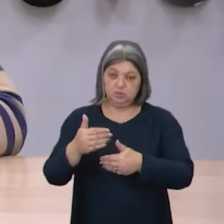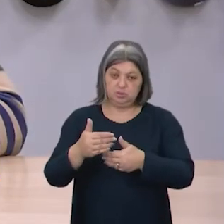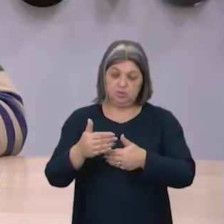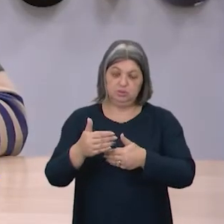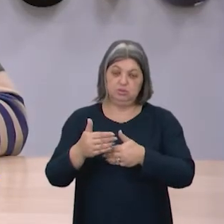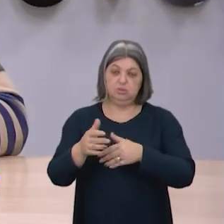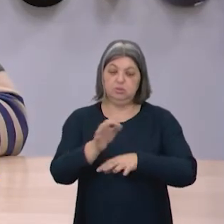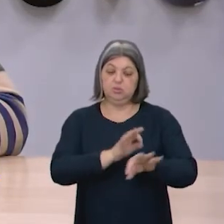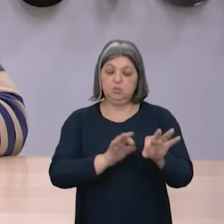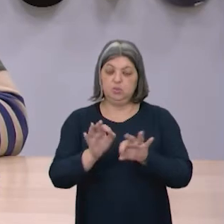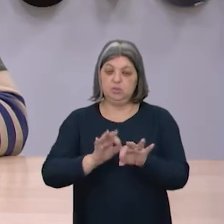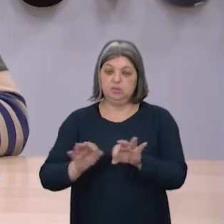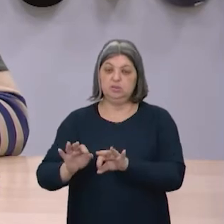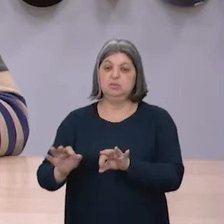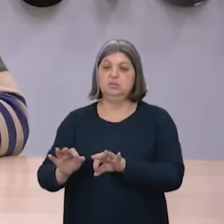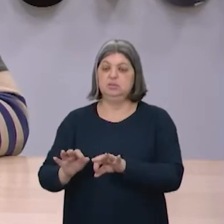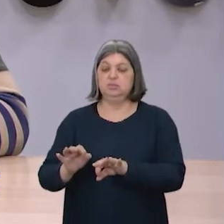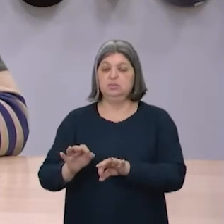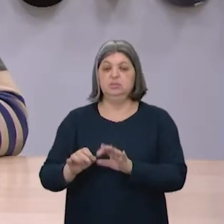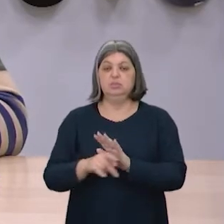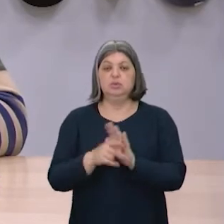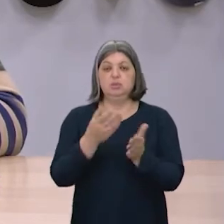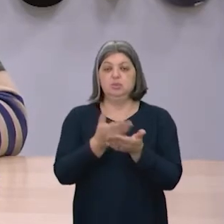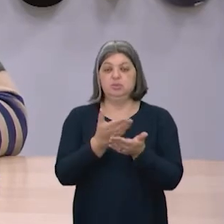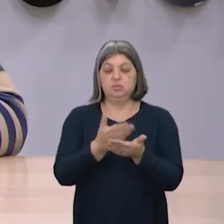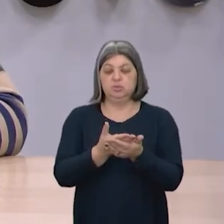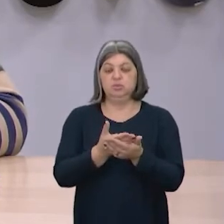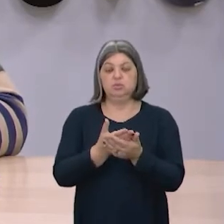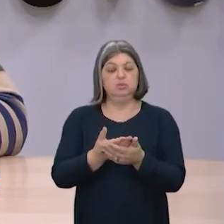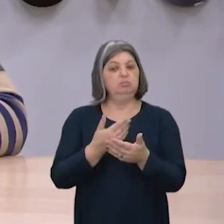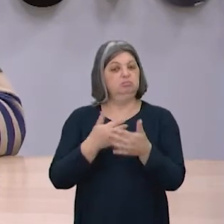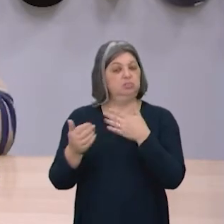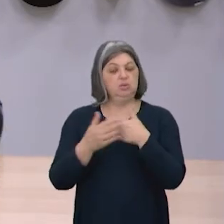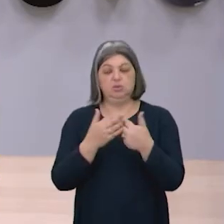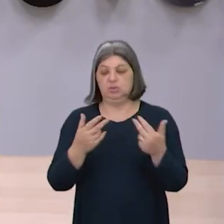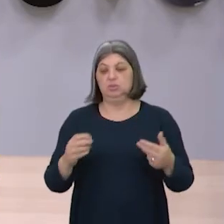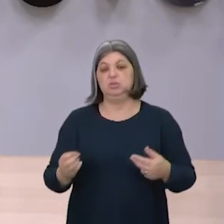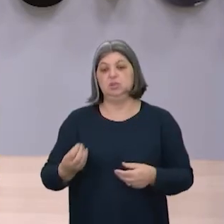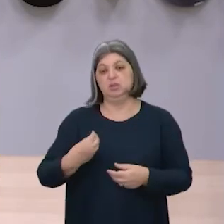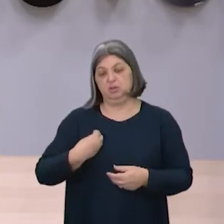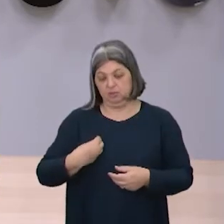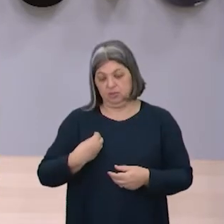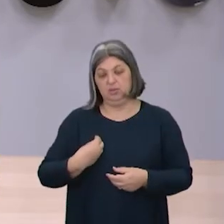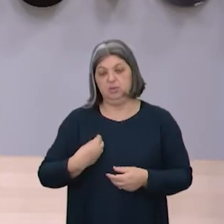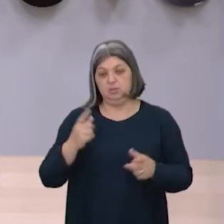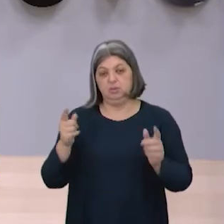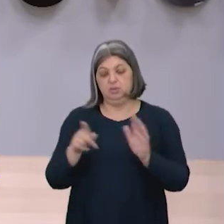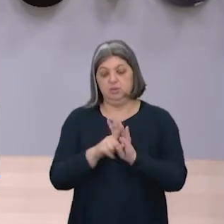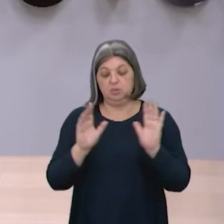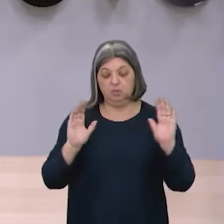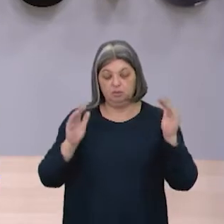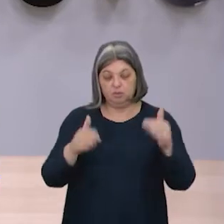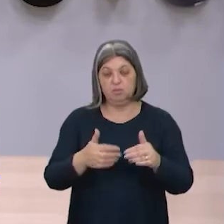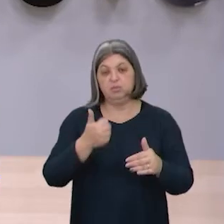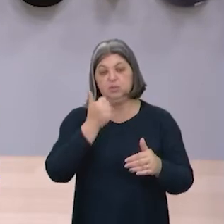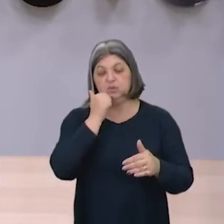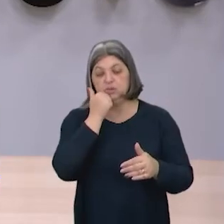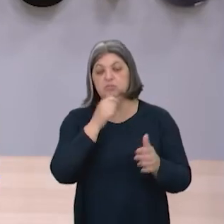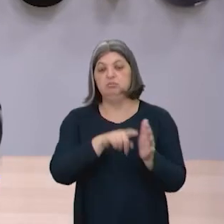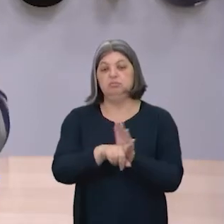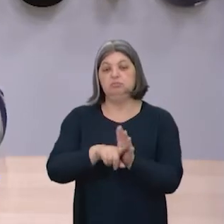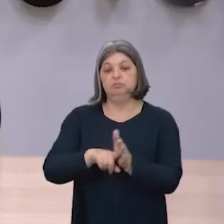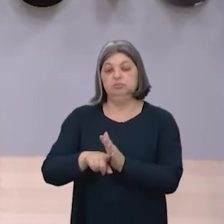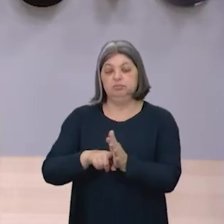né, organizado nos seus estudos, isso para qualquer coisa na vida, né? Eu estou focando no estudo científico de um laboratório de